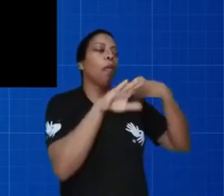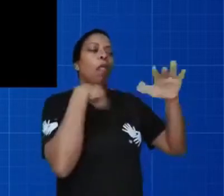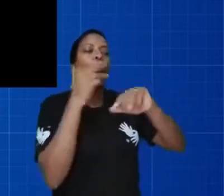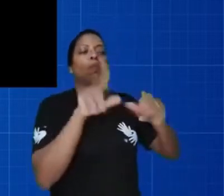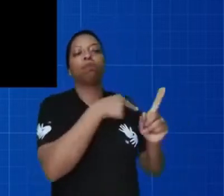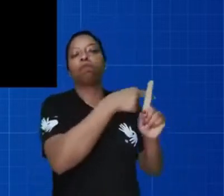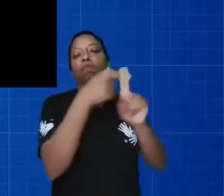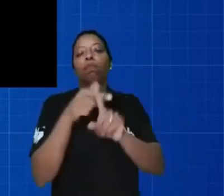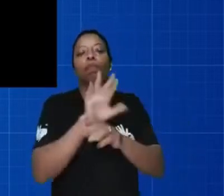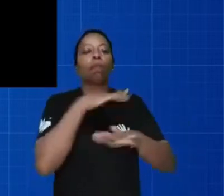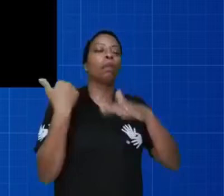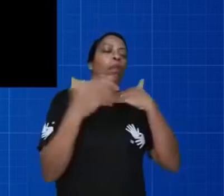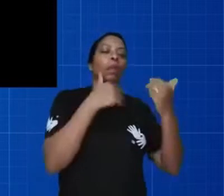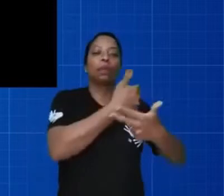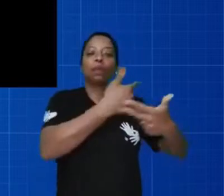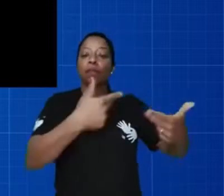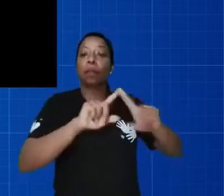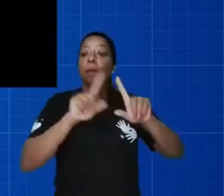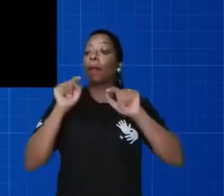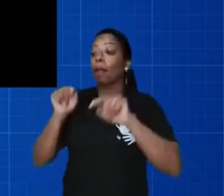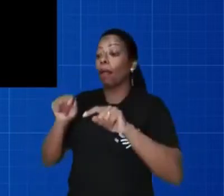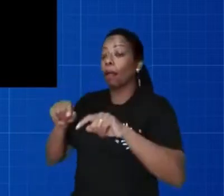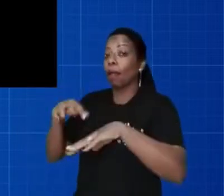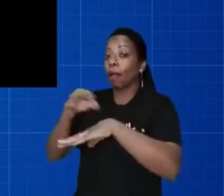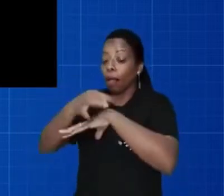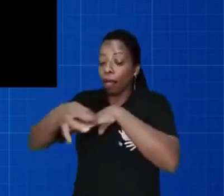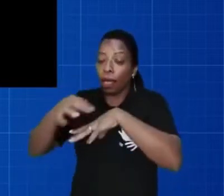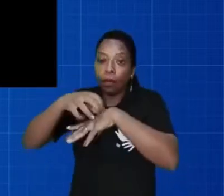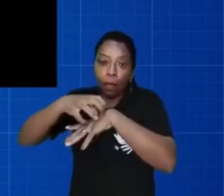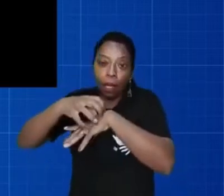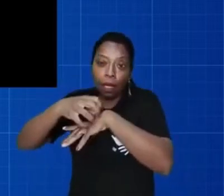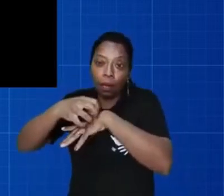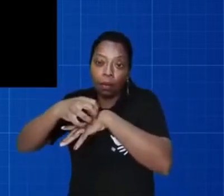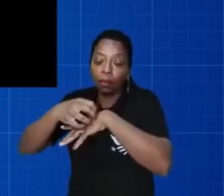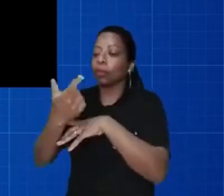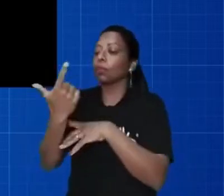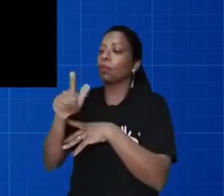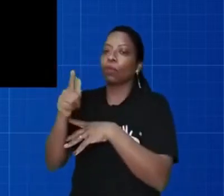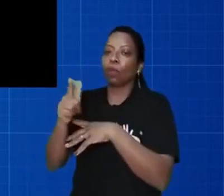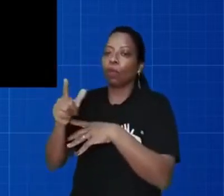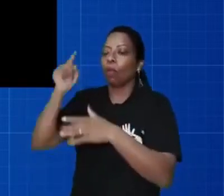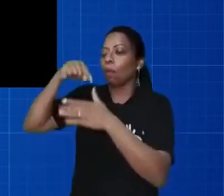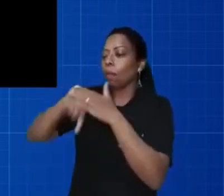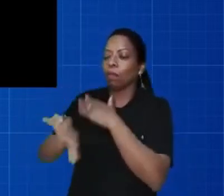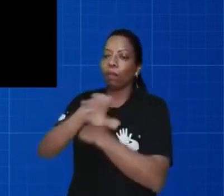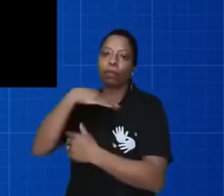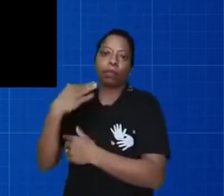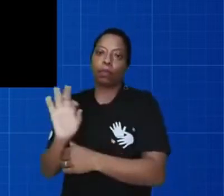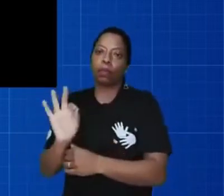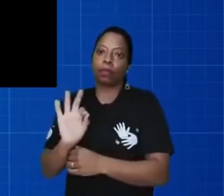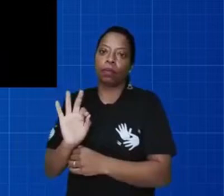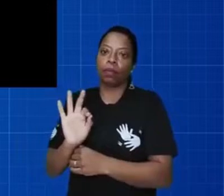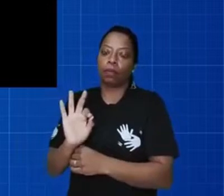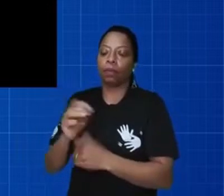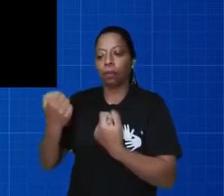ela não tem uma gravidade tão grande, por exemplo, quanto a Covid-19, né, no início da pandemia.